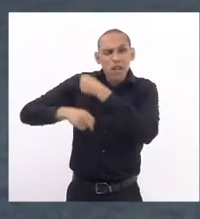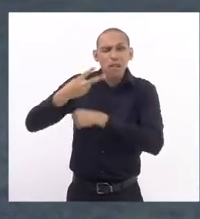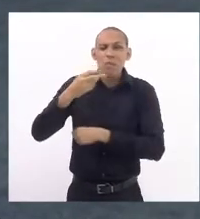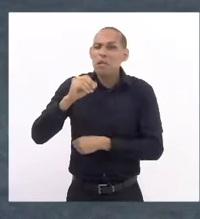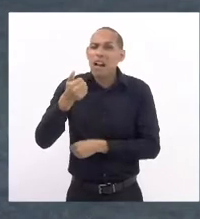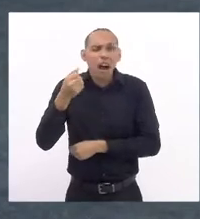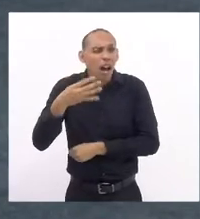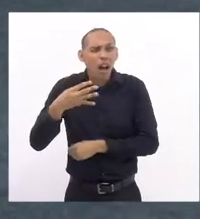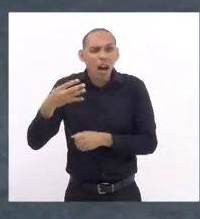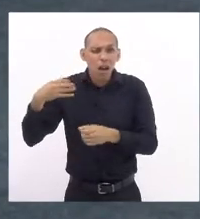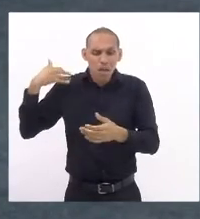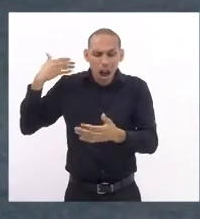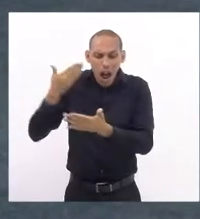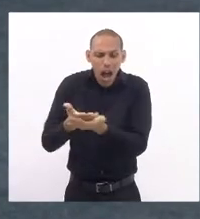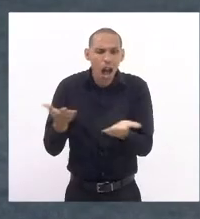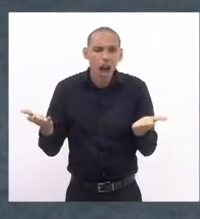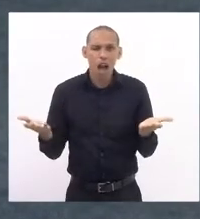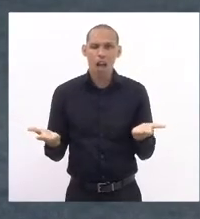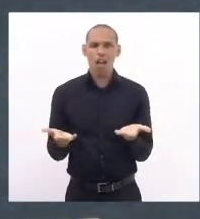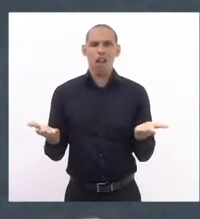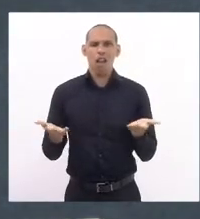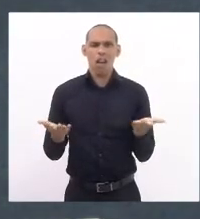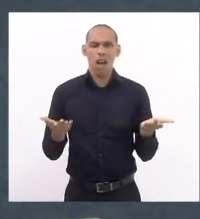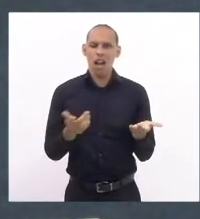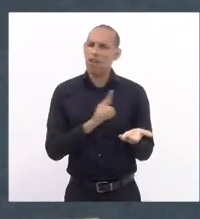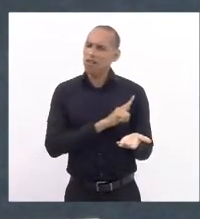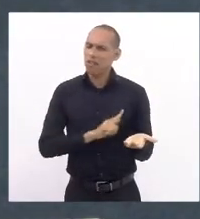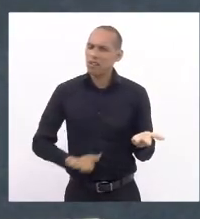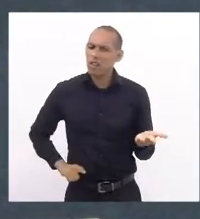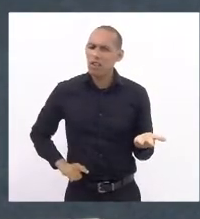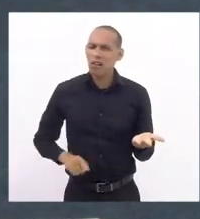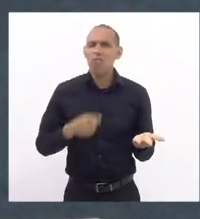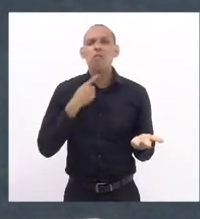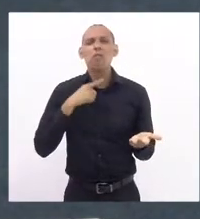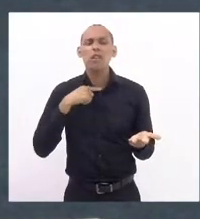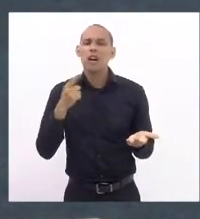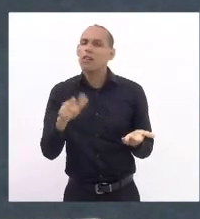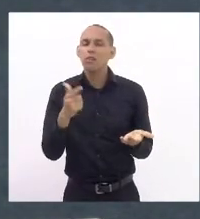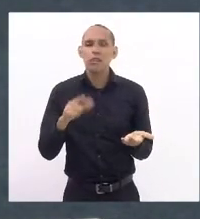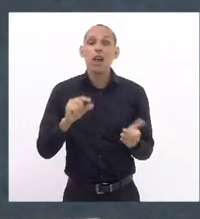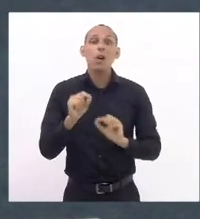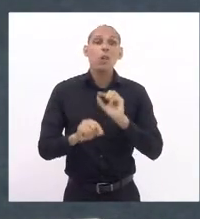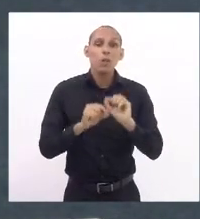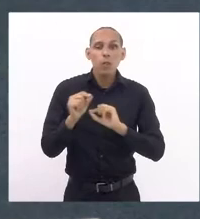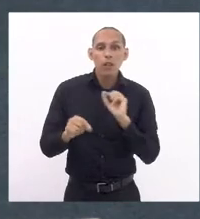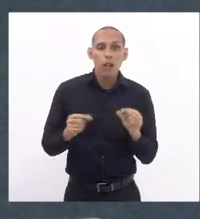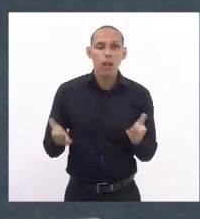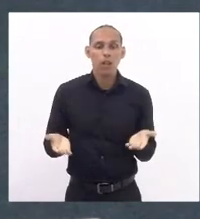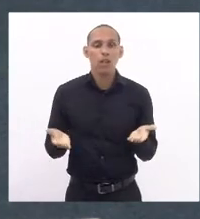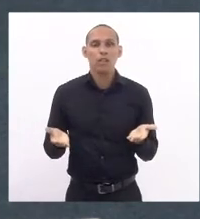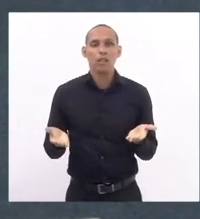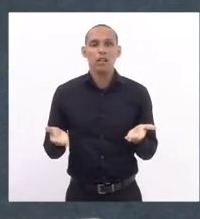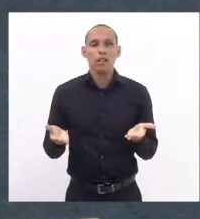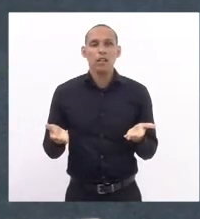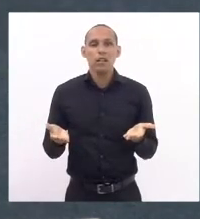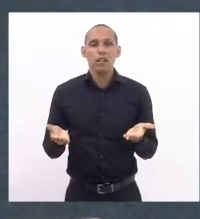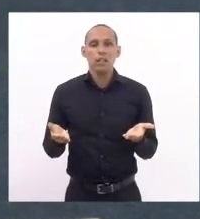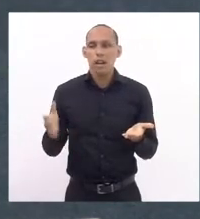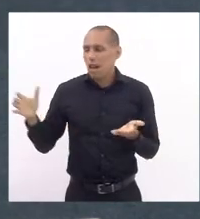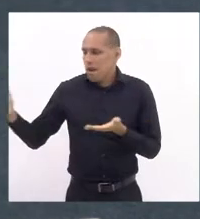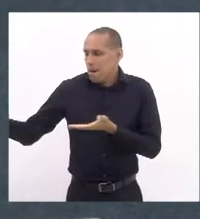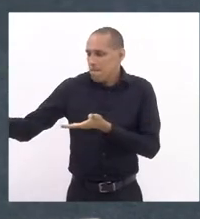2014... Eu acho que o governador não tem intenção nenhuma, né, de não